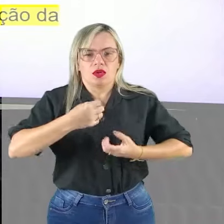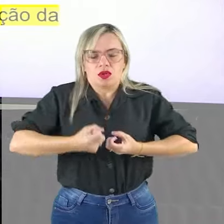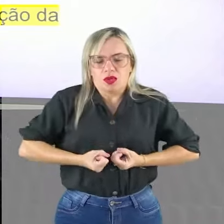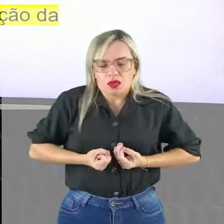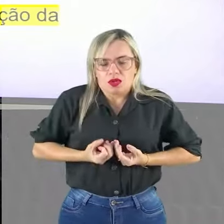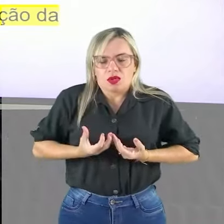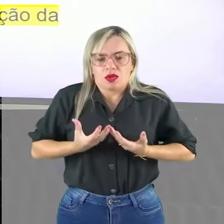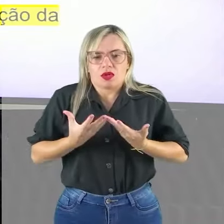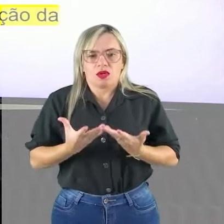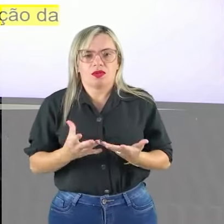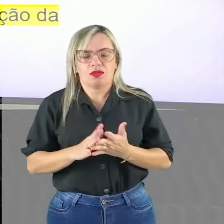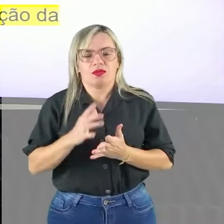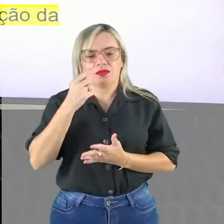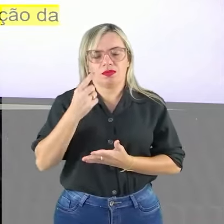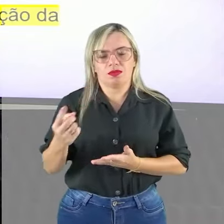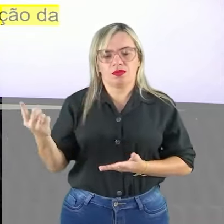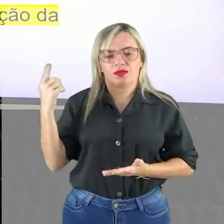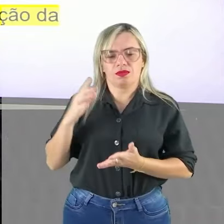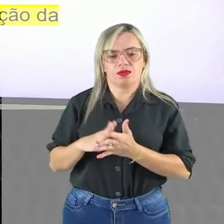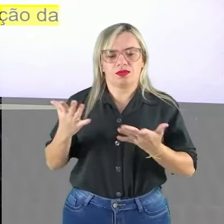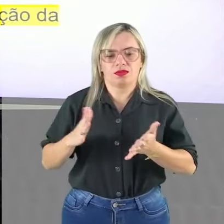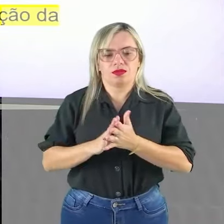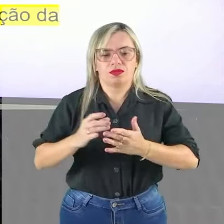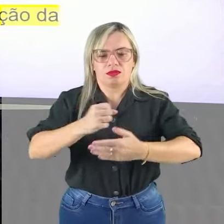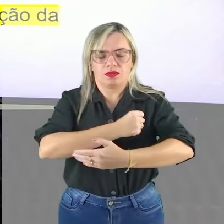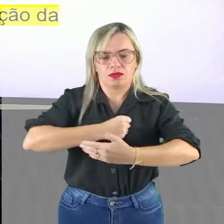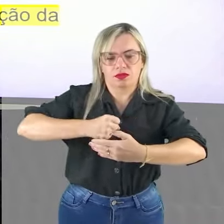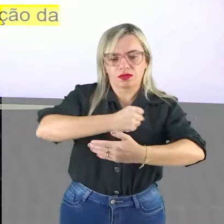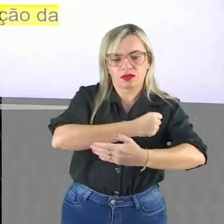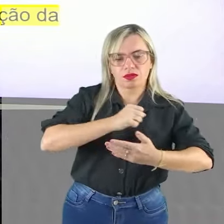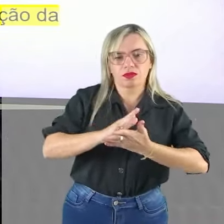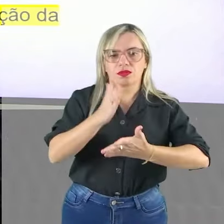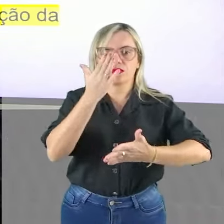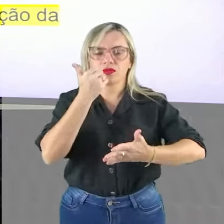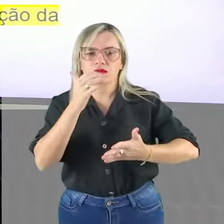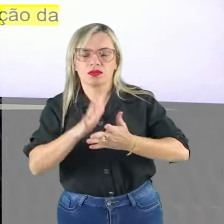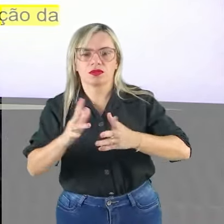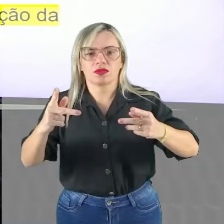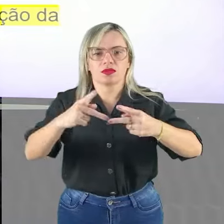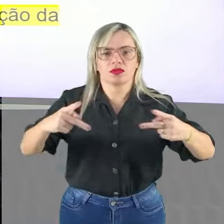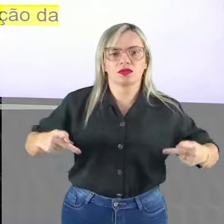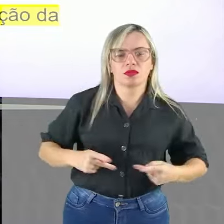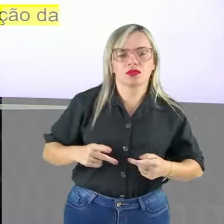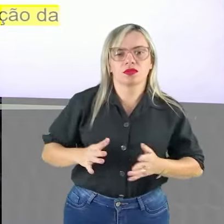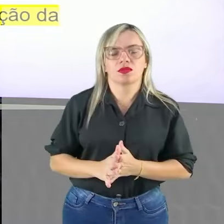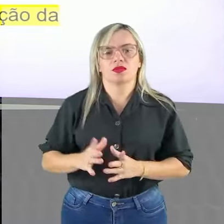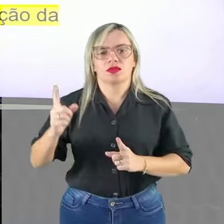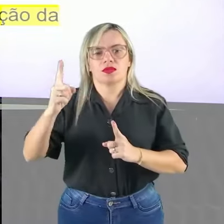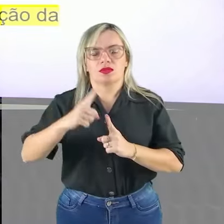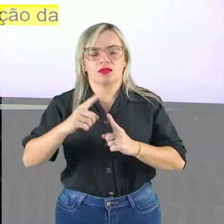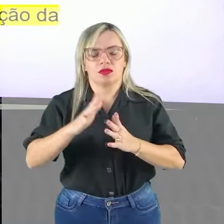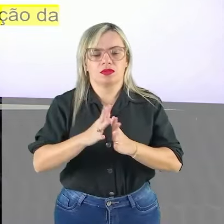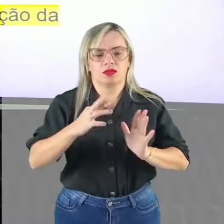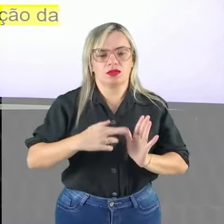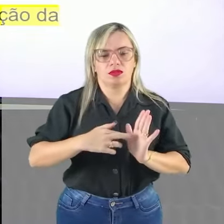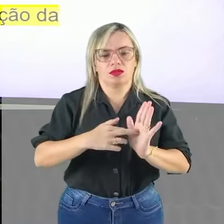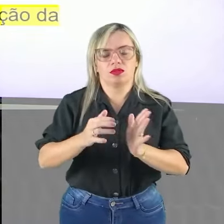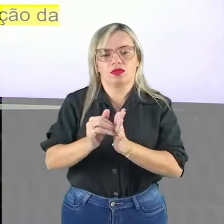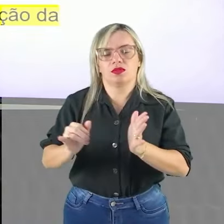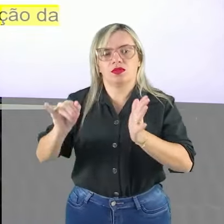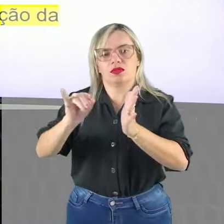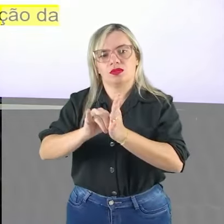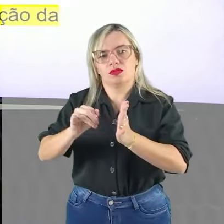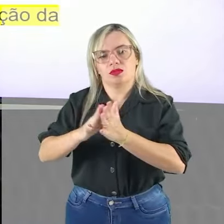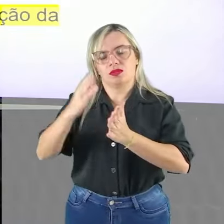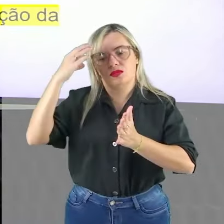enaltece ele enaltece isso né que essa gastronomia essa comida esse pratos típicos que há por lá é uma representação da identidade